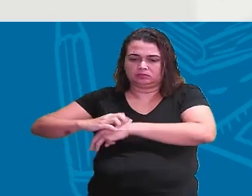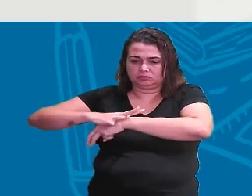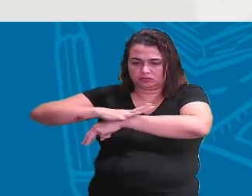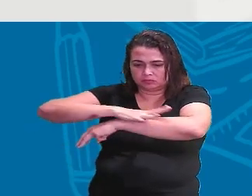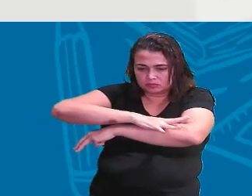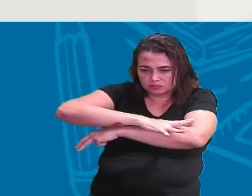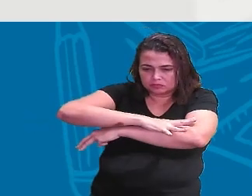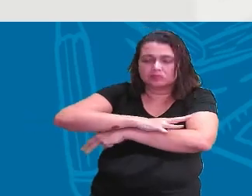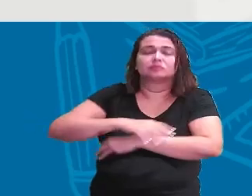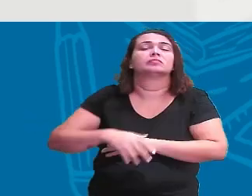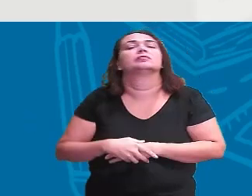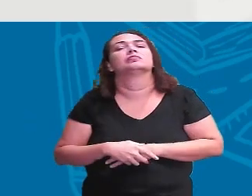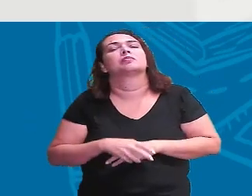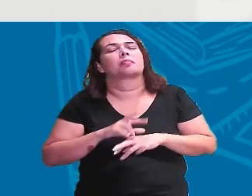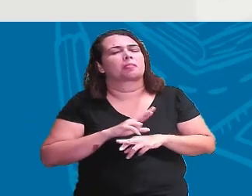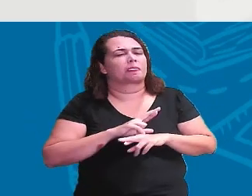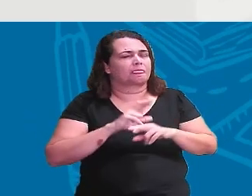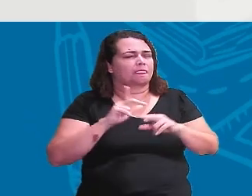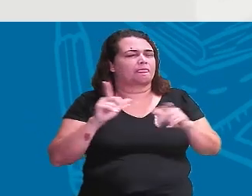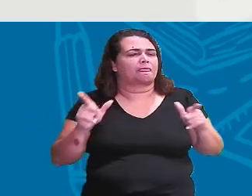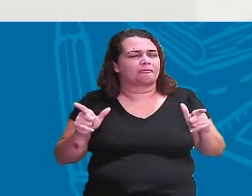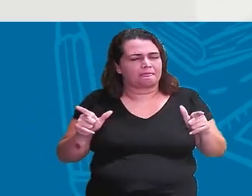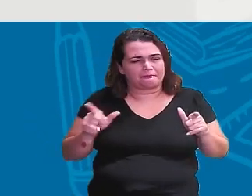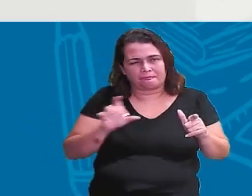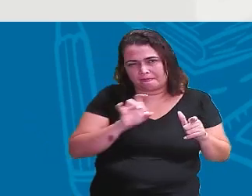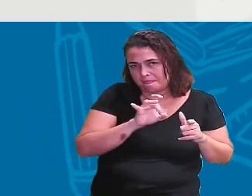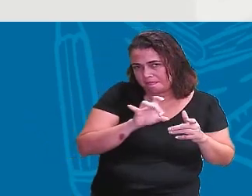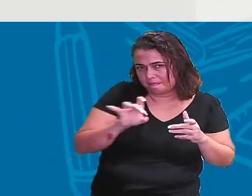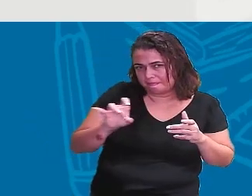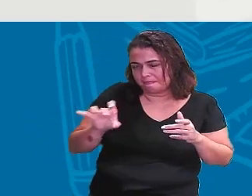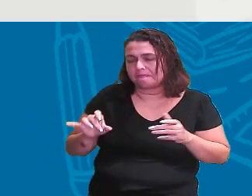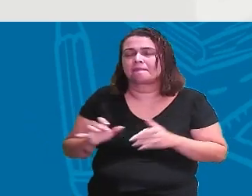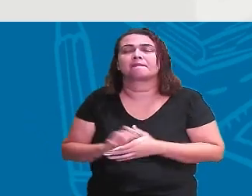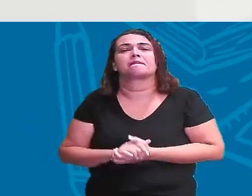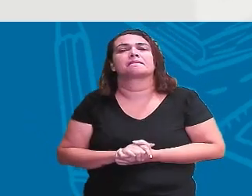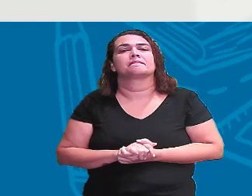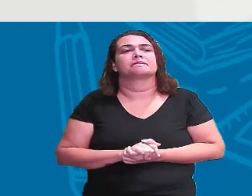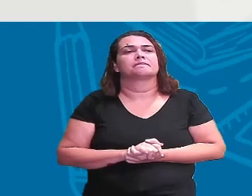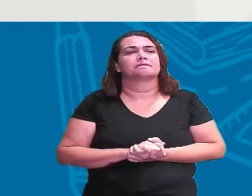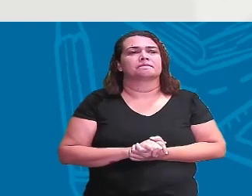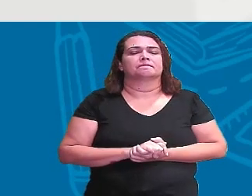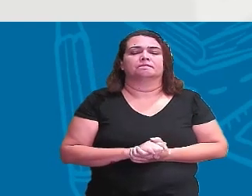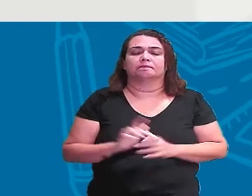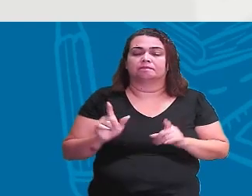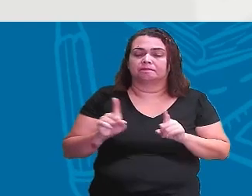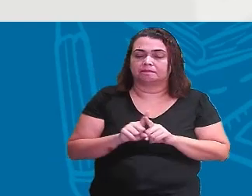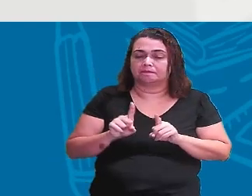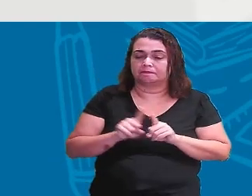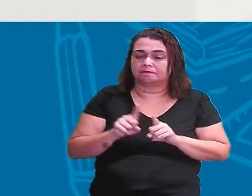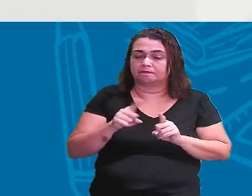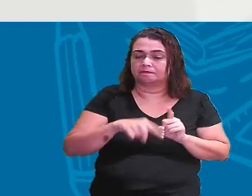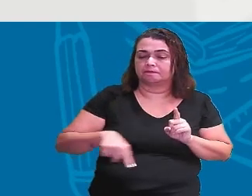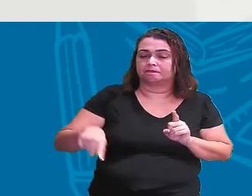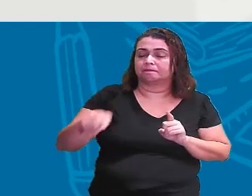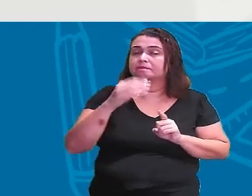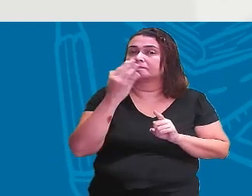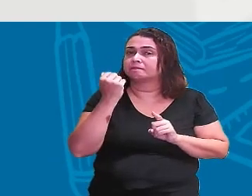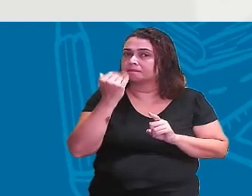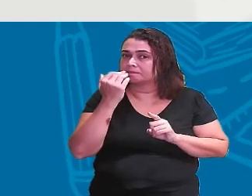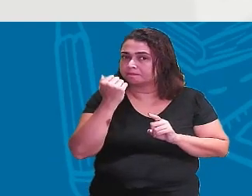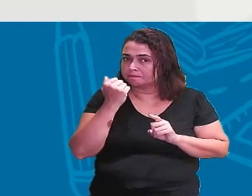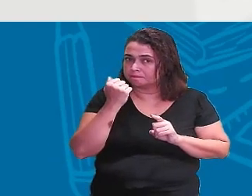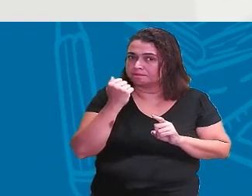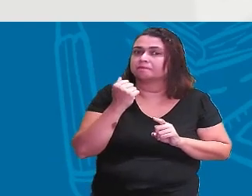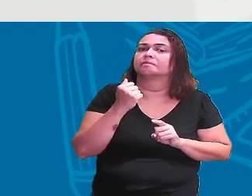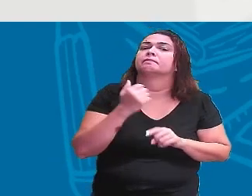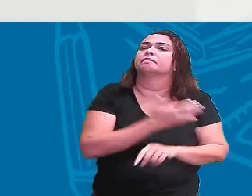e também aprendemos a diferença entre cada uma delas, tá certo? E também aprendemos que a nossa alimentação